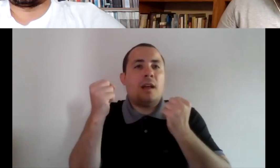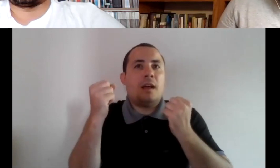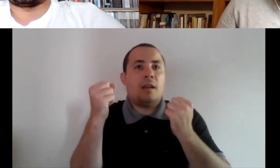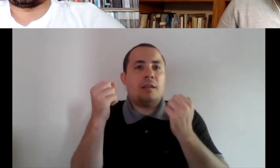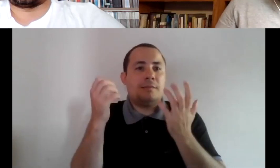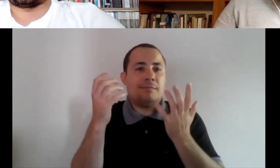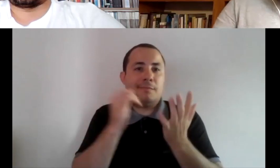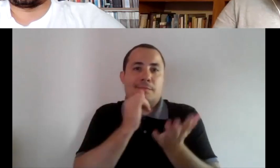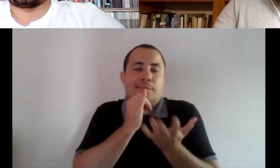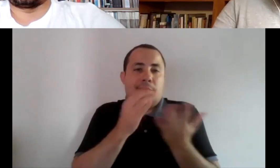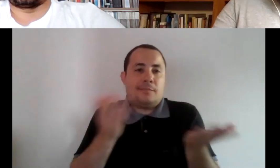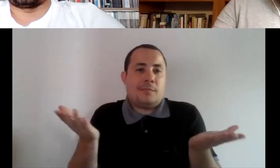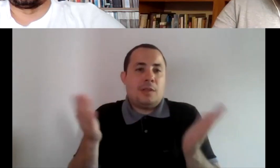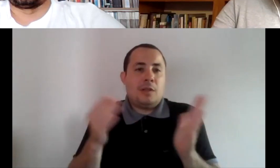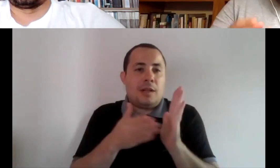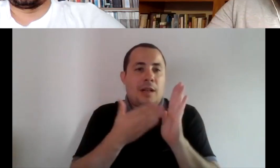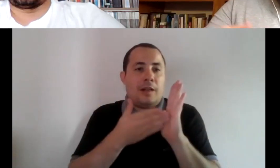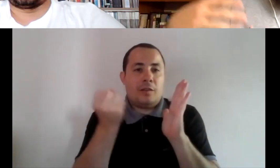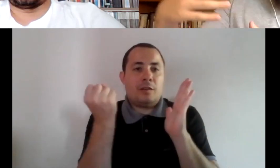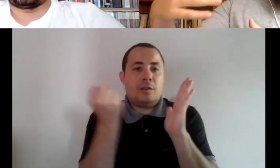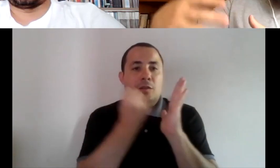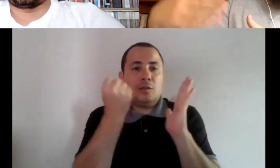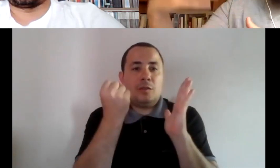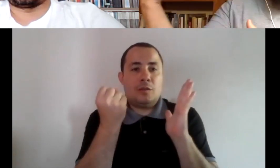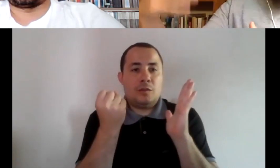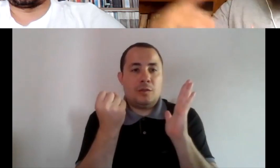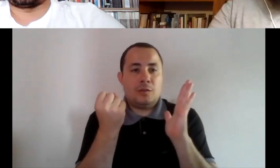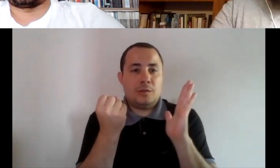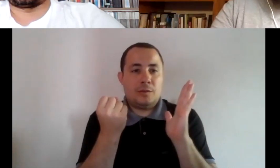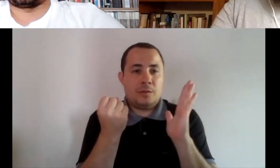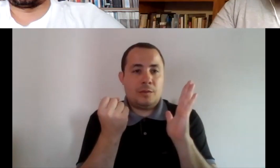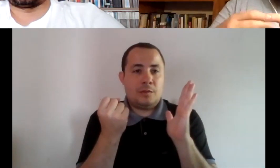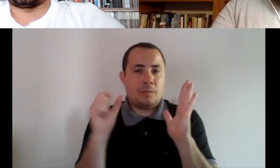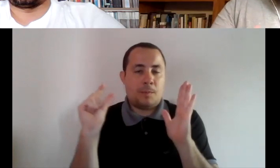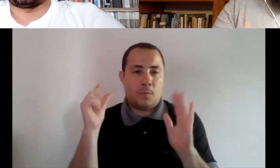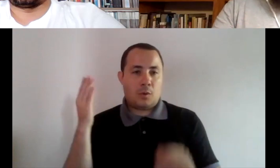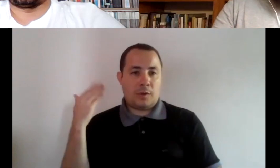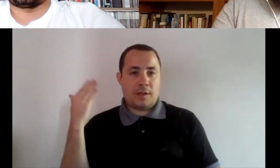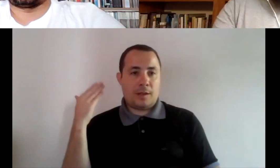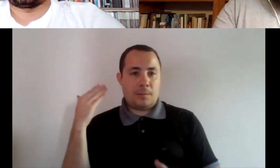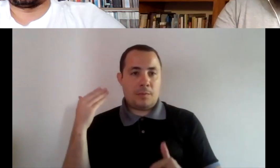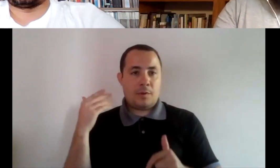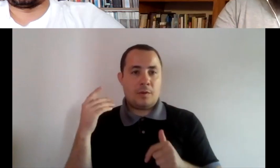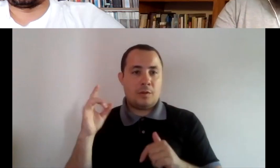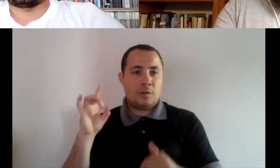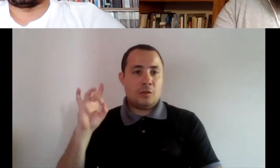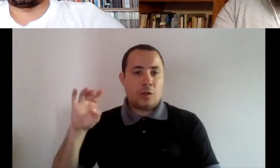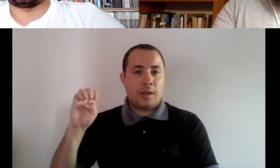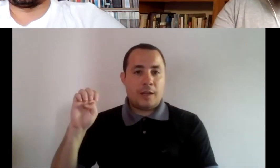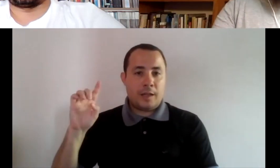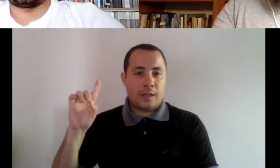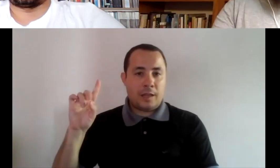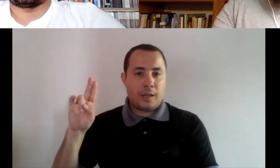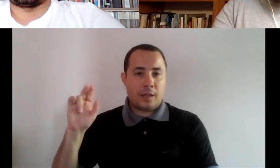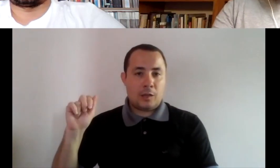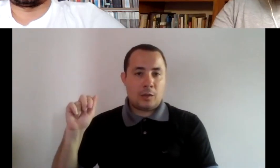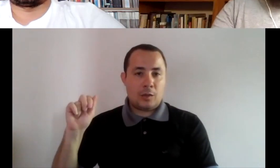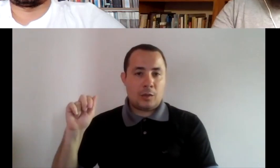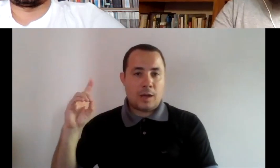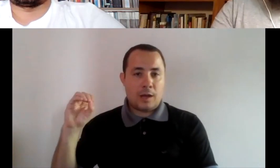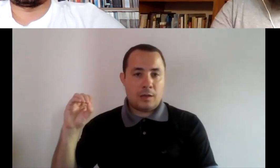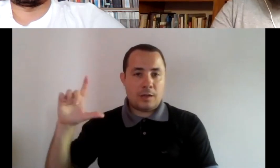que nem lá, onde o editor, até pelo menos pouco tempo, era só o Eduardo Lacerda, você não